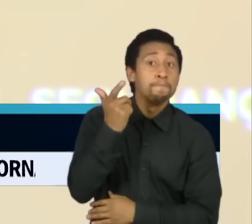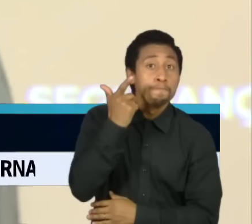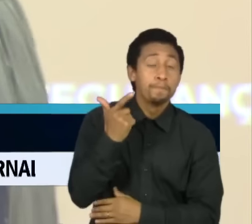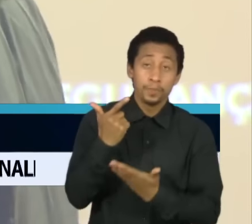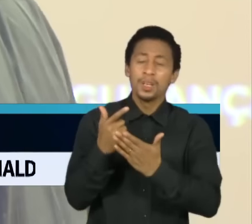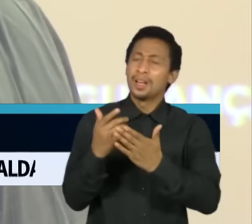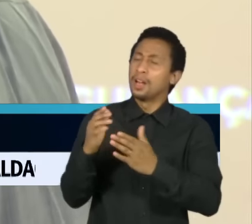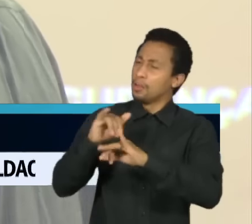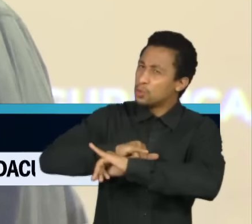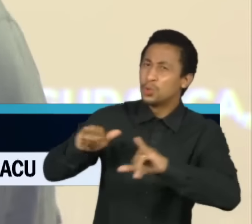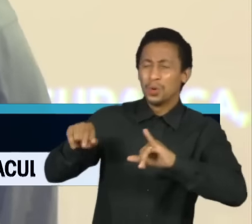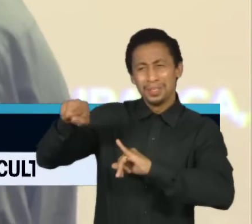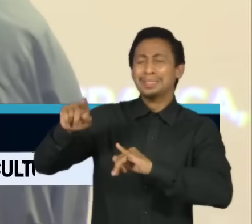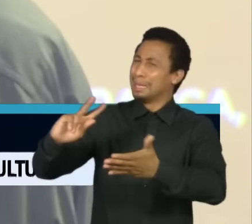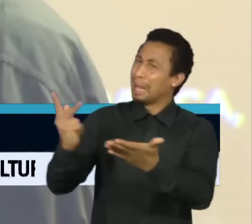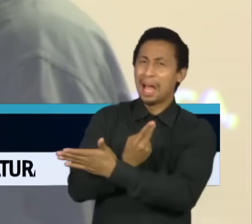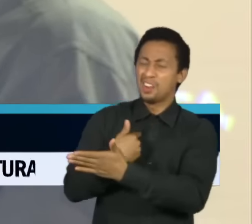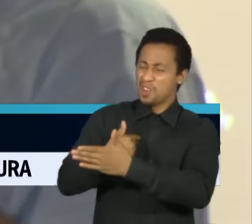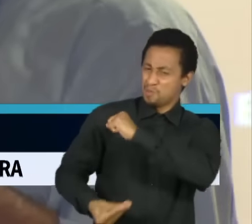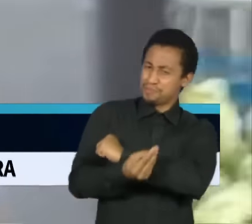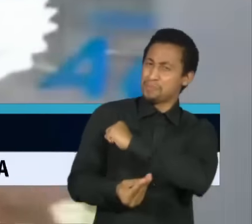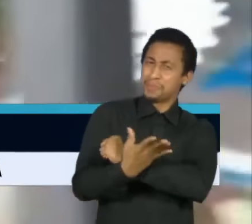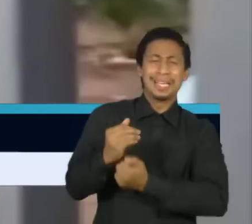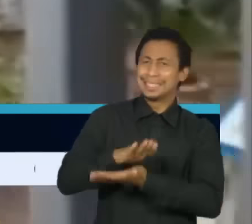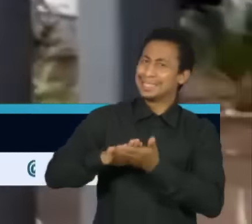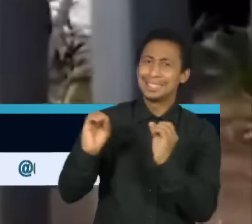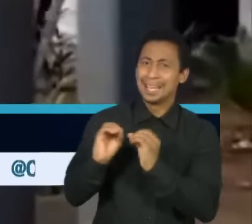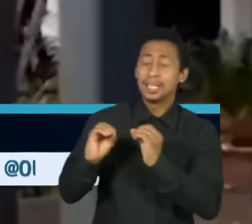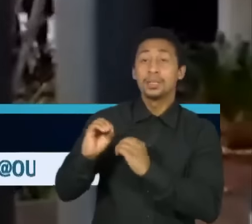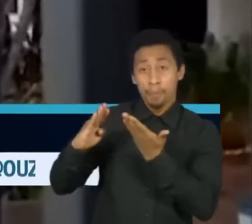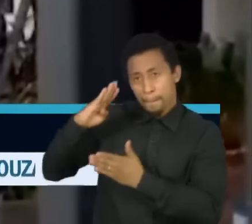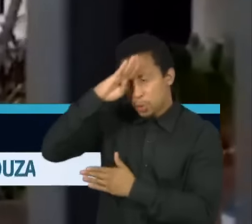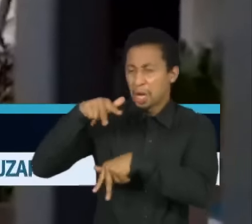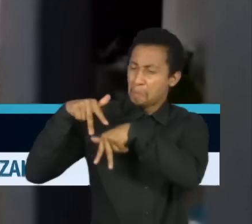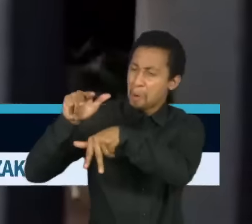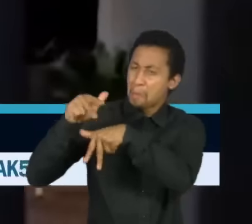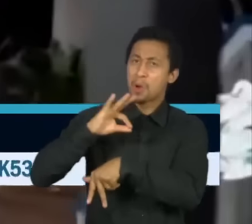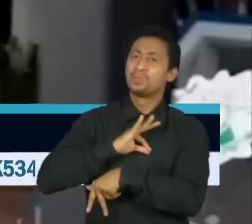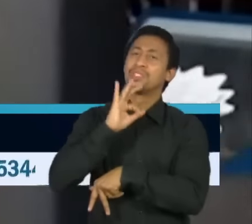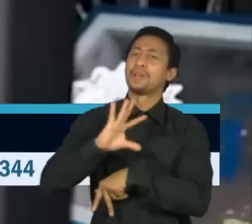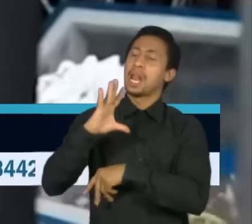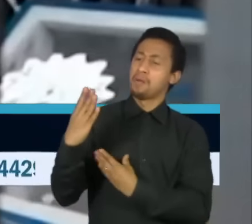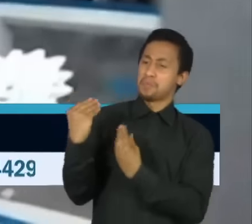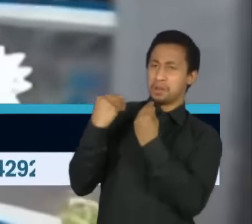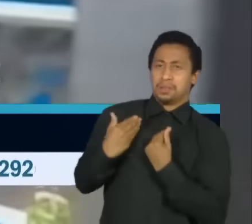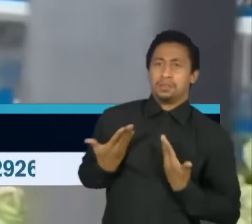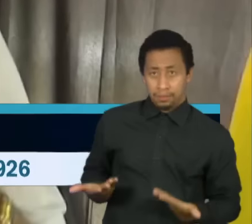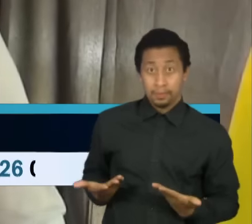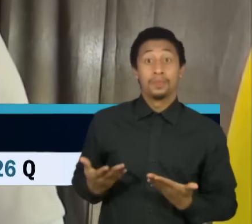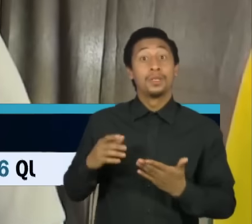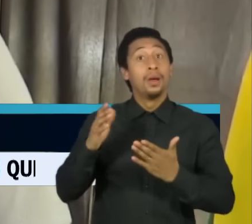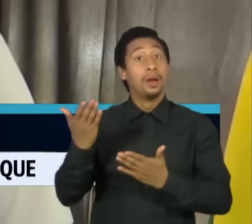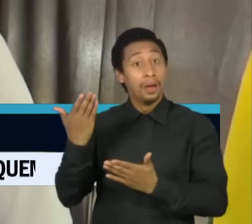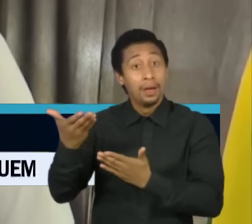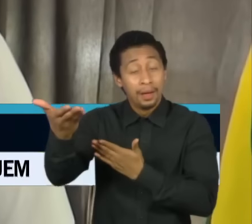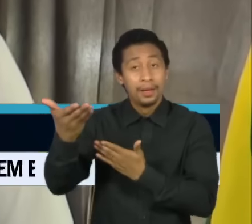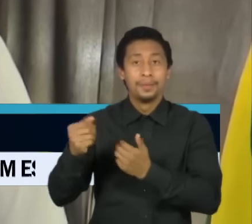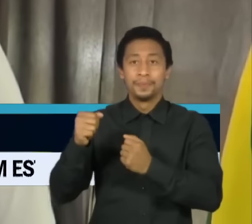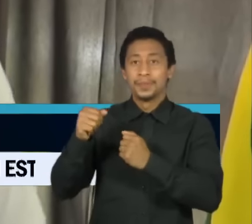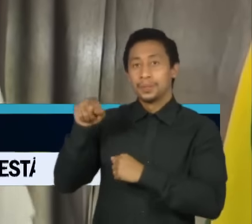é uma perseguição política do presidente Jair Bolsonaro. Hoje, o alvo da Polícia Federal foi a cúpula do governo do Acre. O